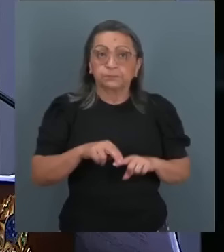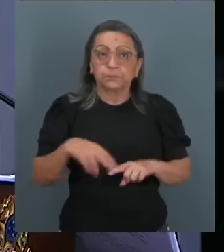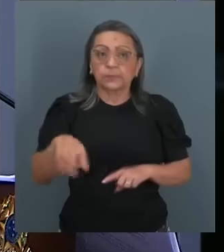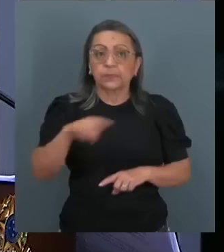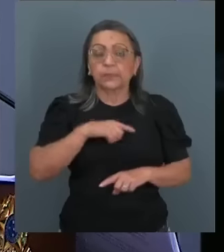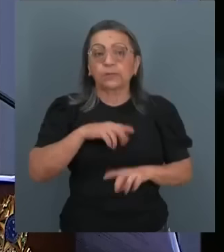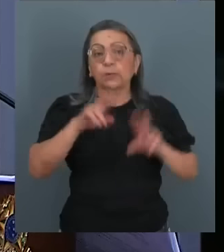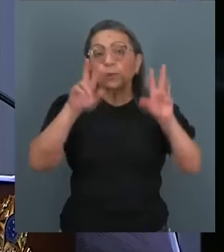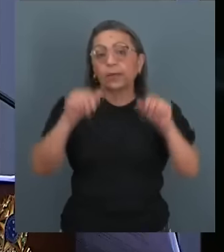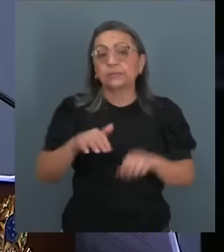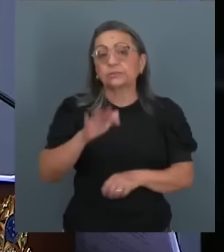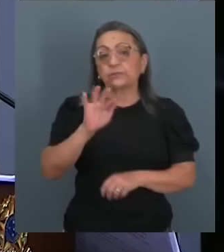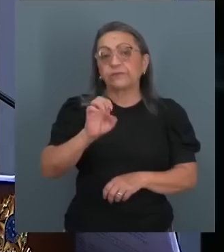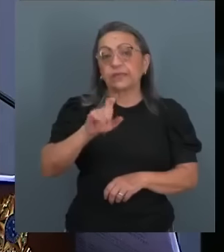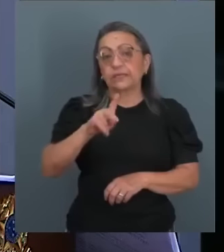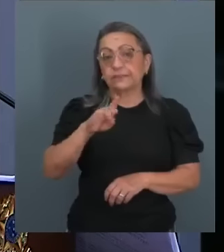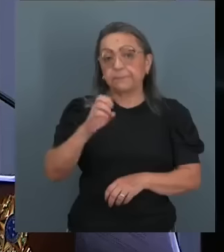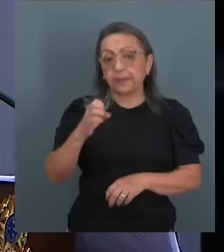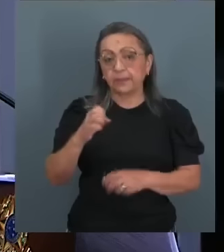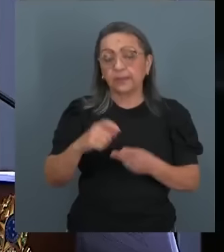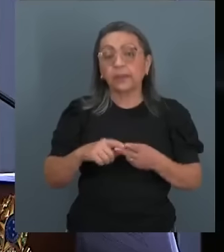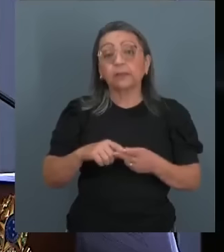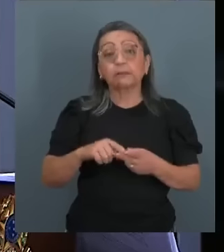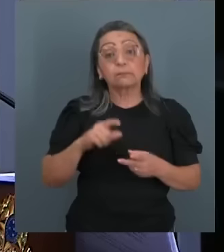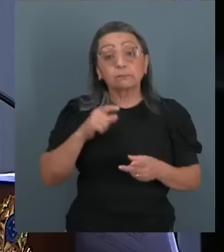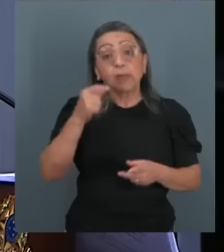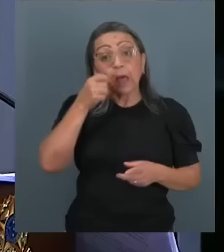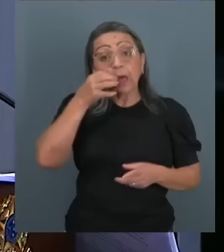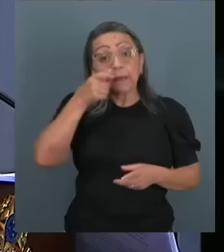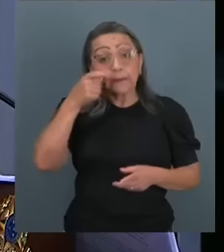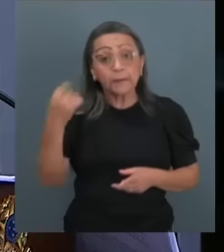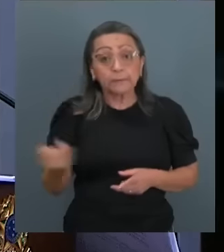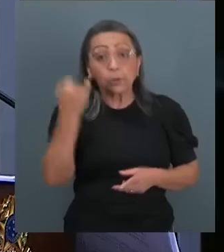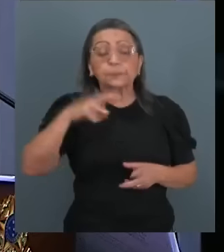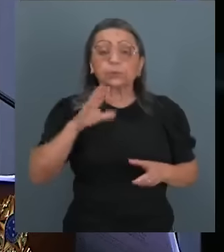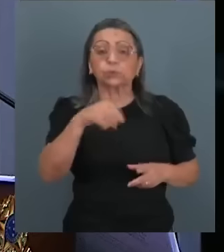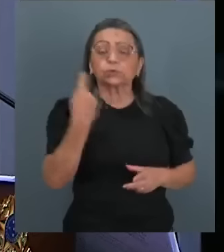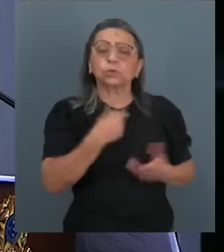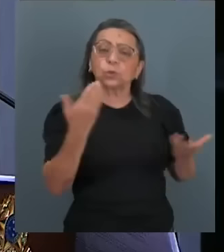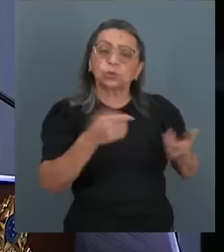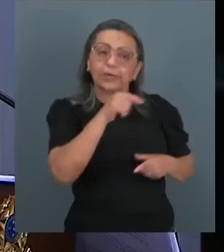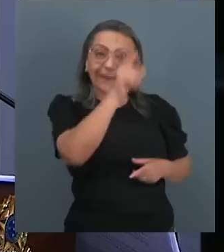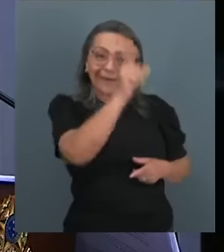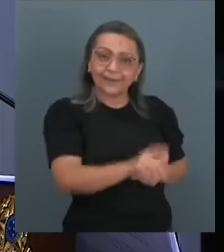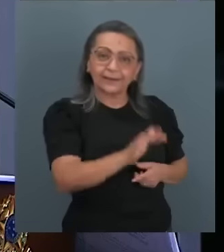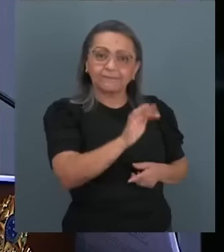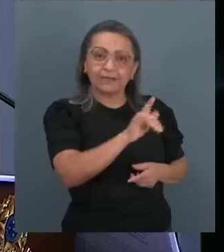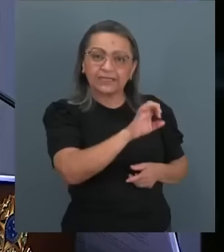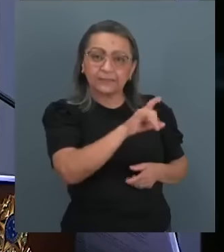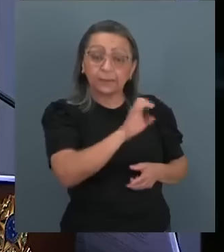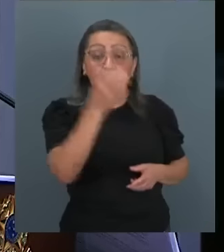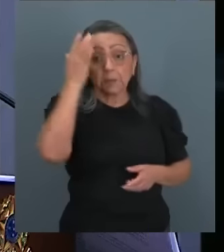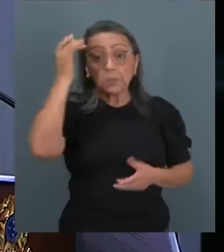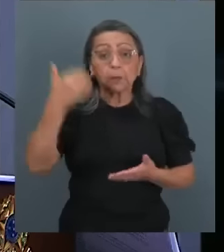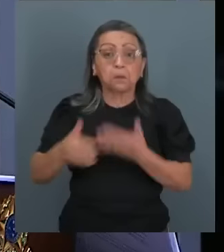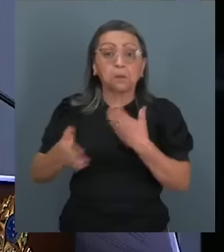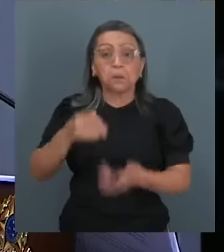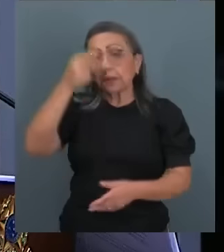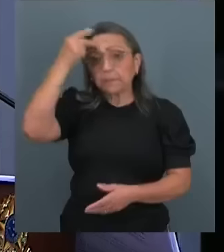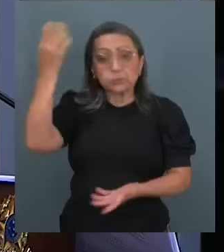caso Felipe Martins importa para todos nós. Hoje é Felipe, amanhã pode ser qualquer